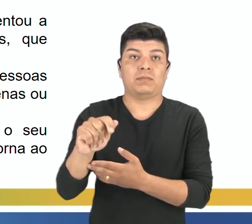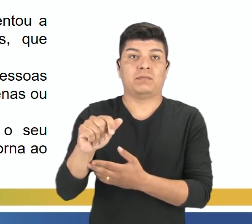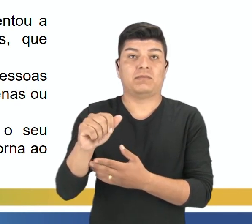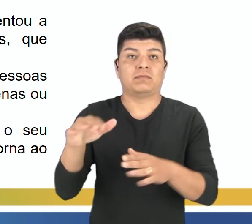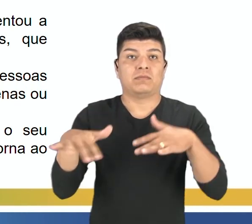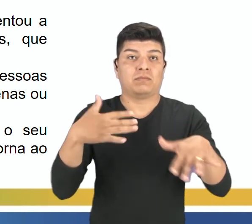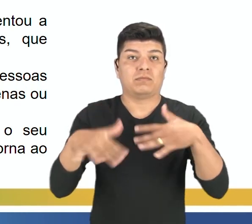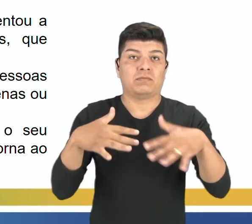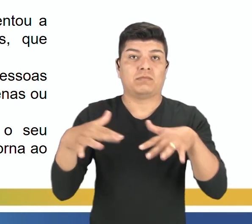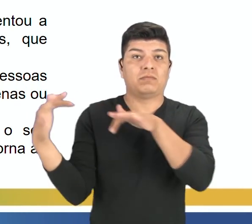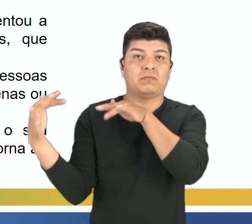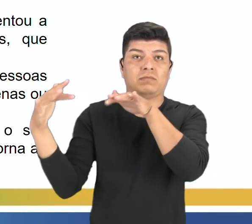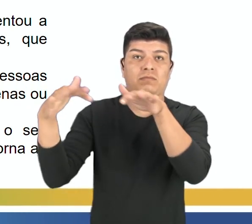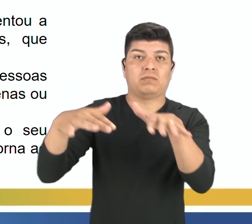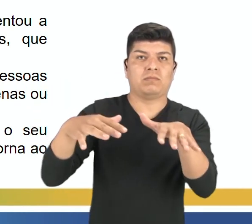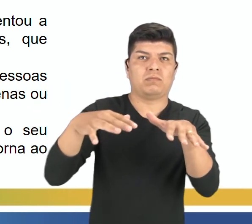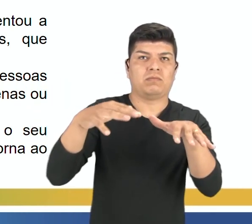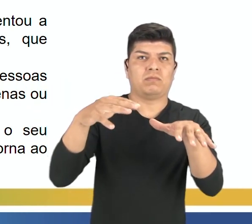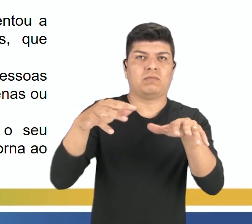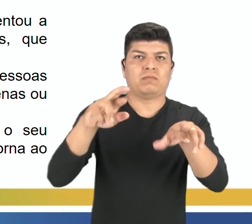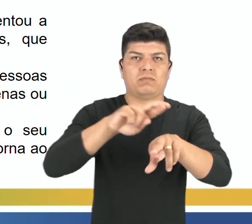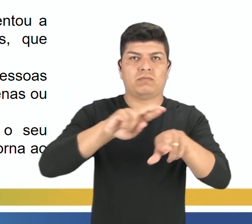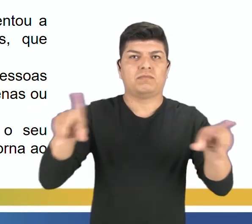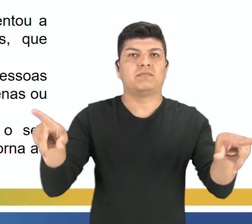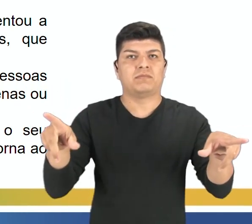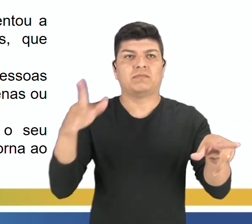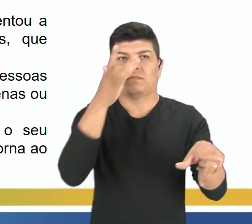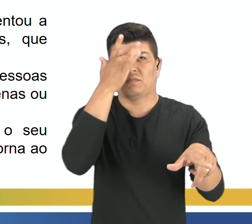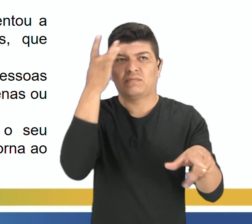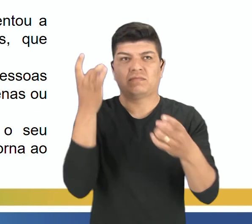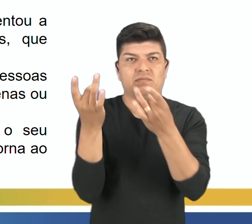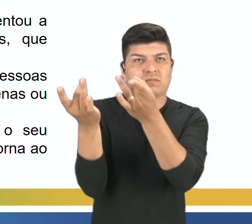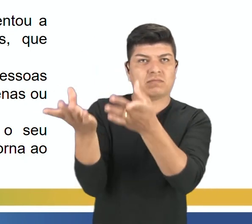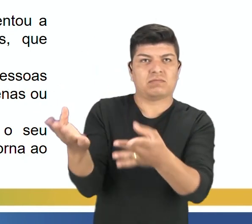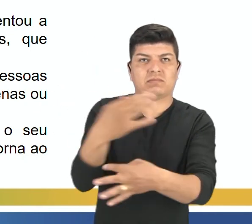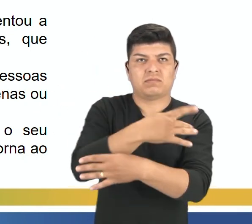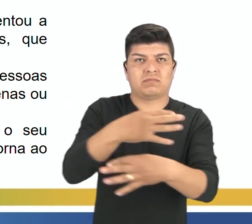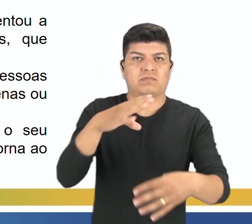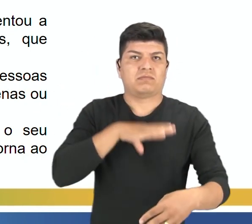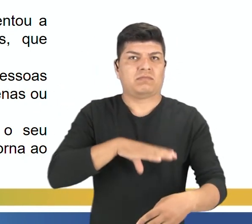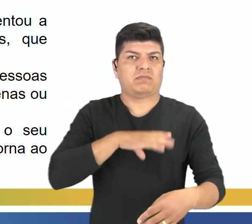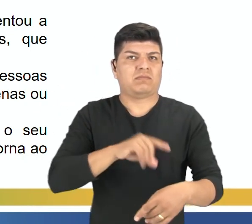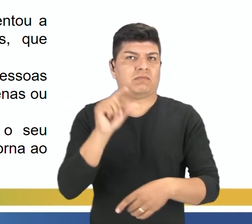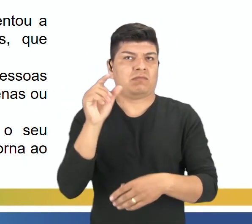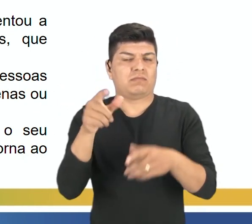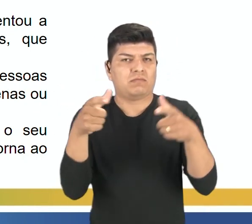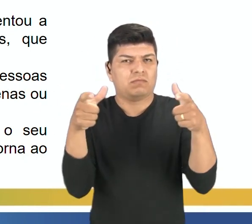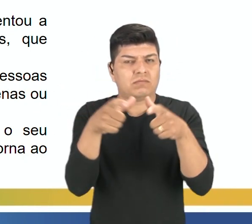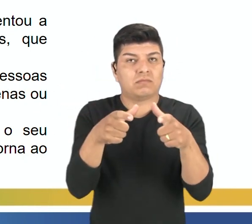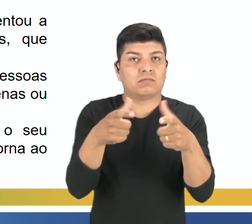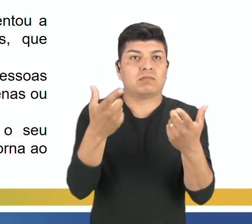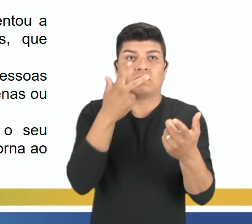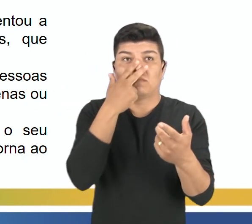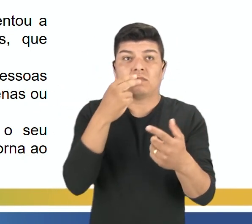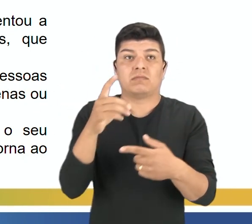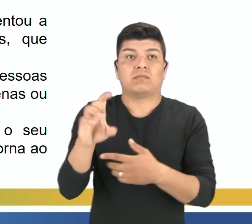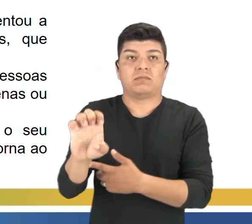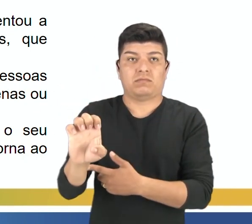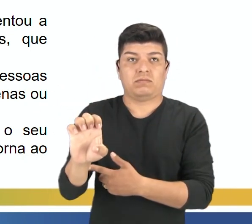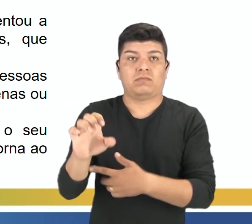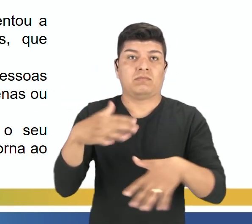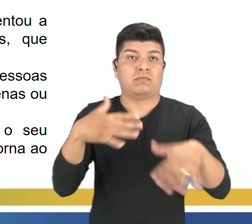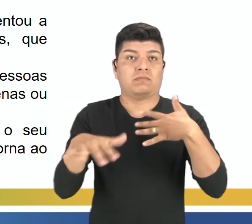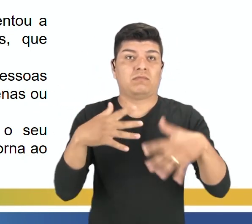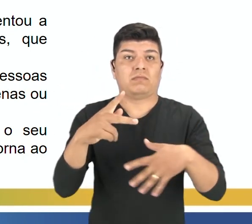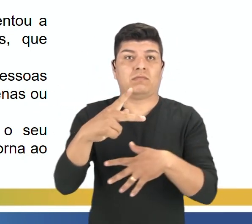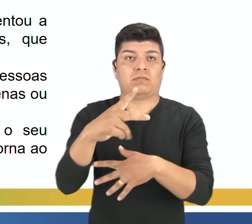invertido, ou seja, as pessoas abandonam os grandes centros e buscam fixar-se em cidades pequenas ou médias? E. No movimento